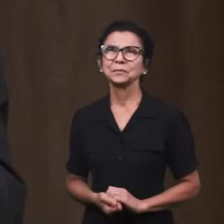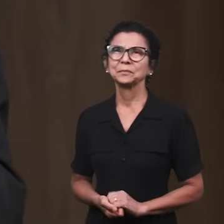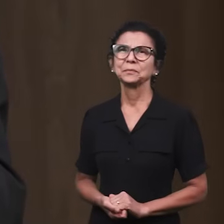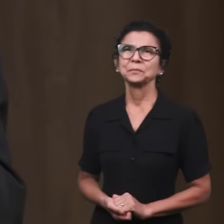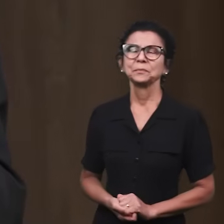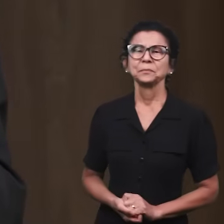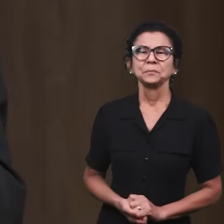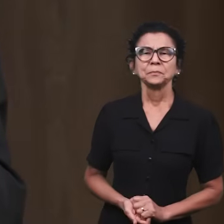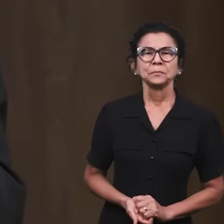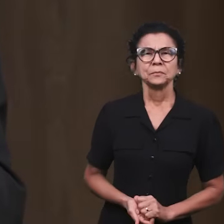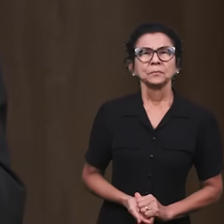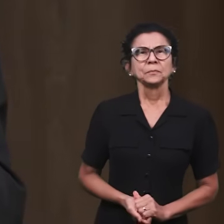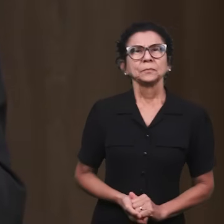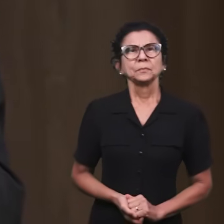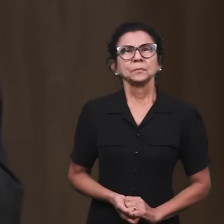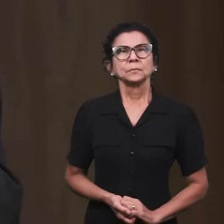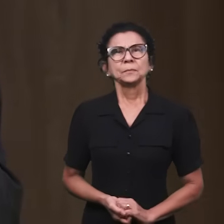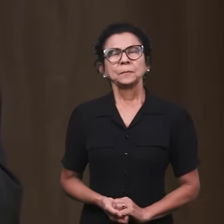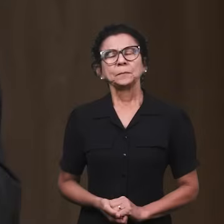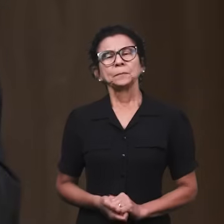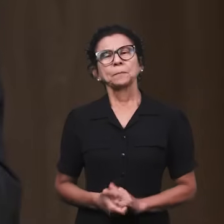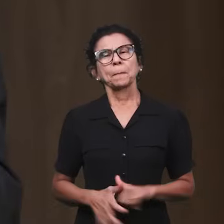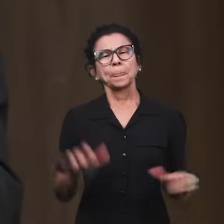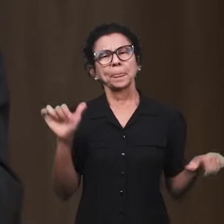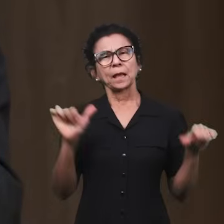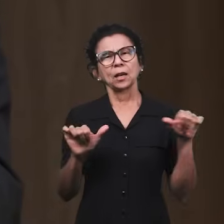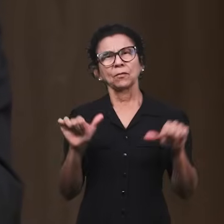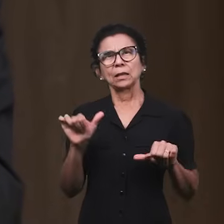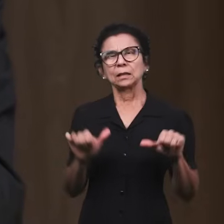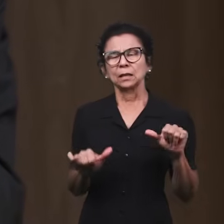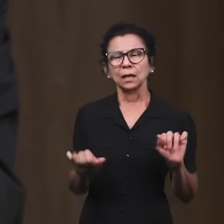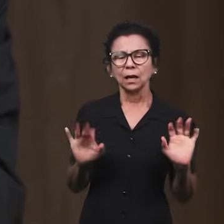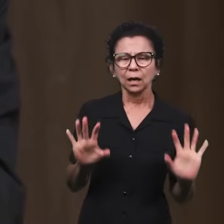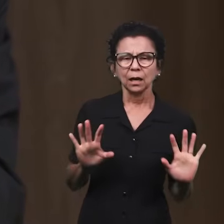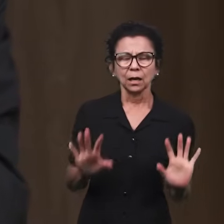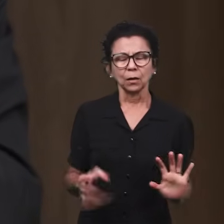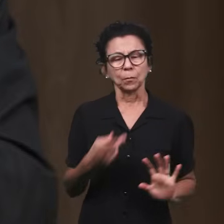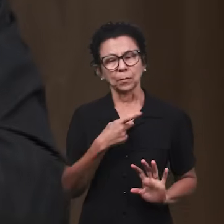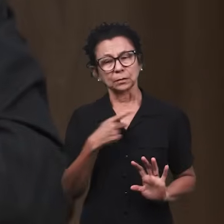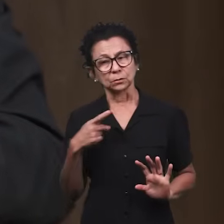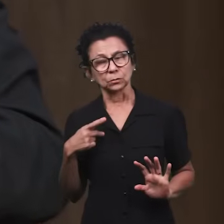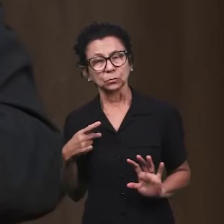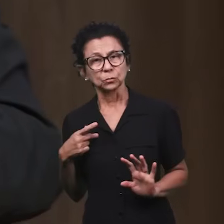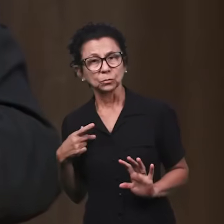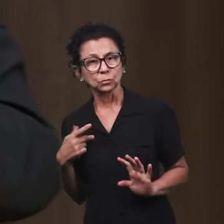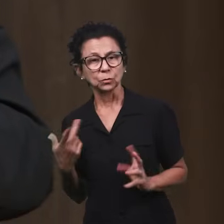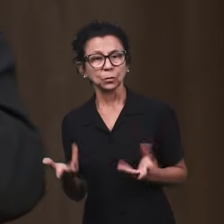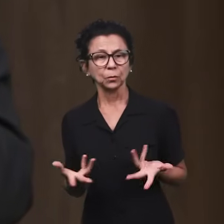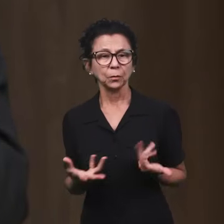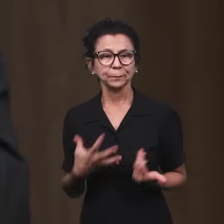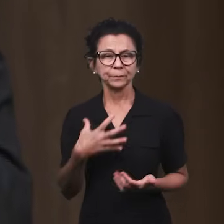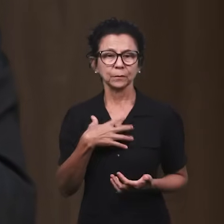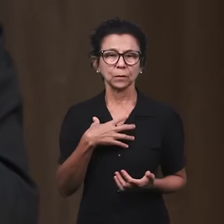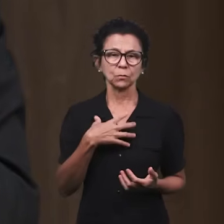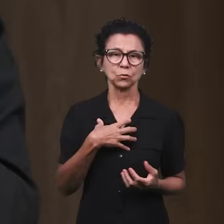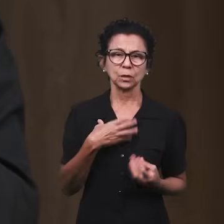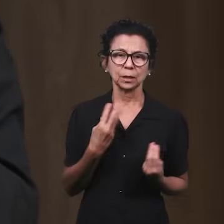nas reuniões, não tem que ver, lógico, aí tem que ver o presbitério, cada pastor, de que uma forma de a